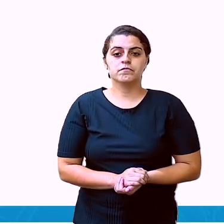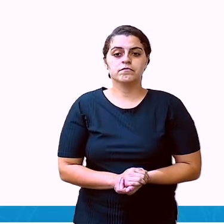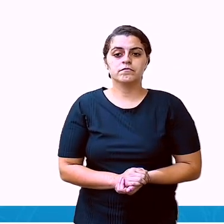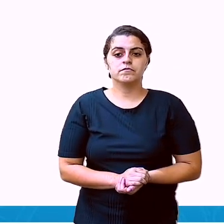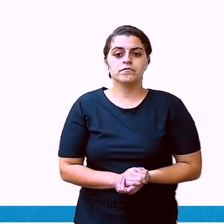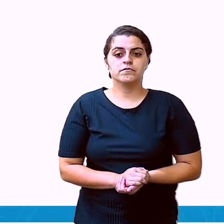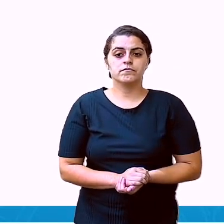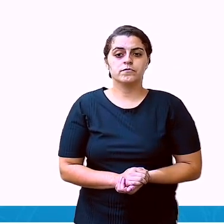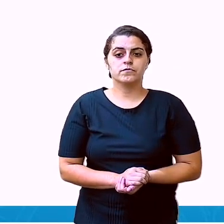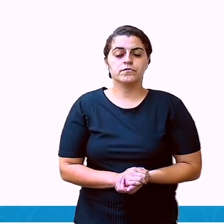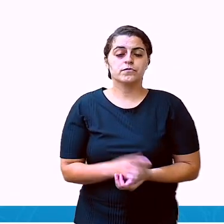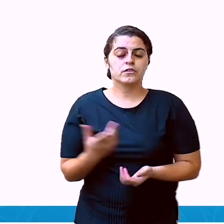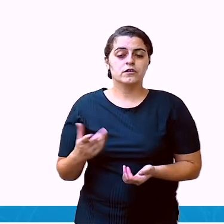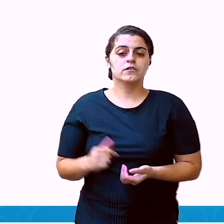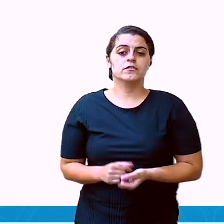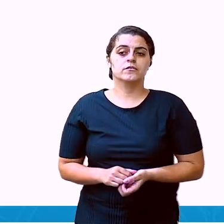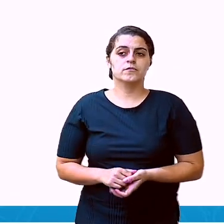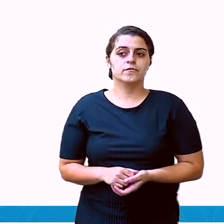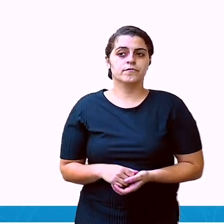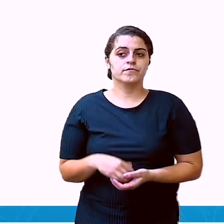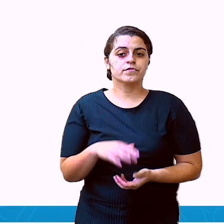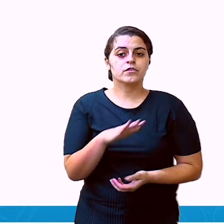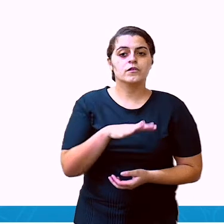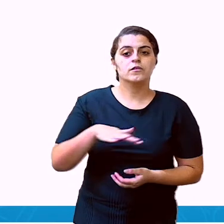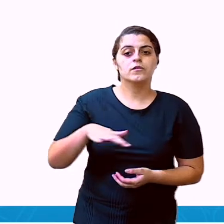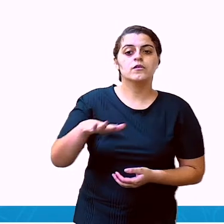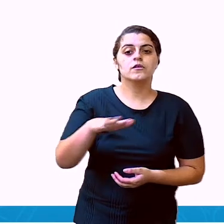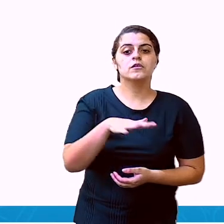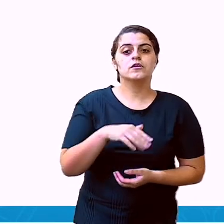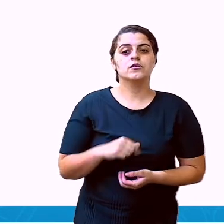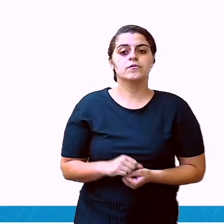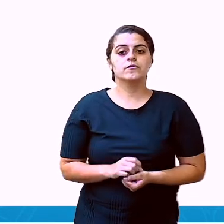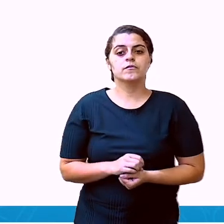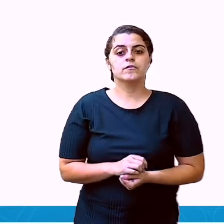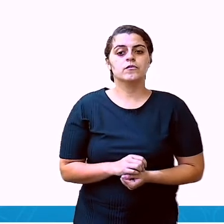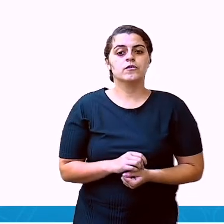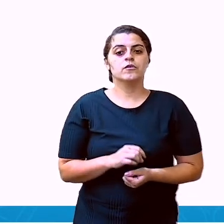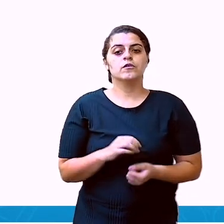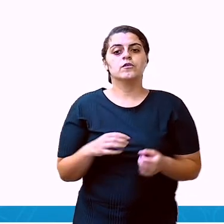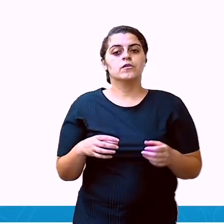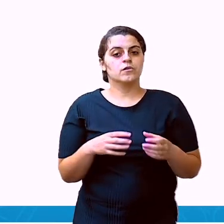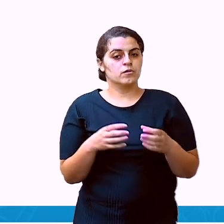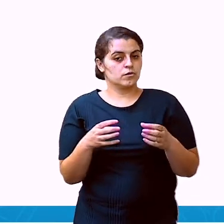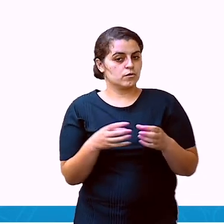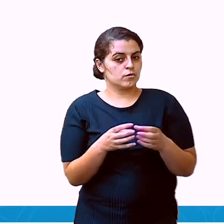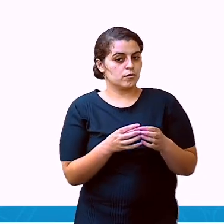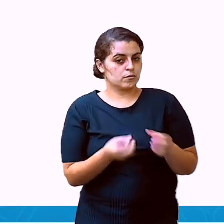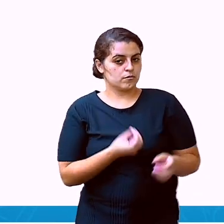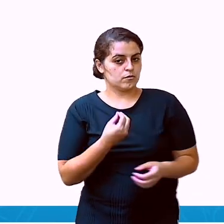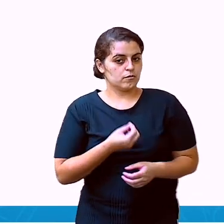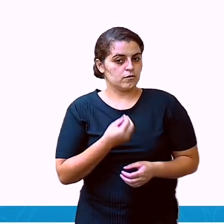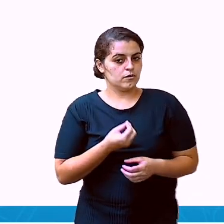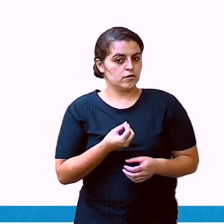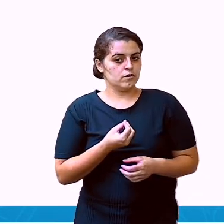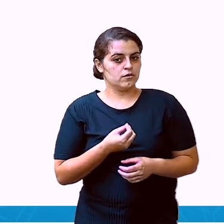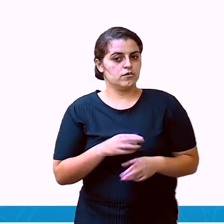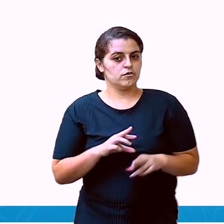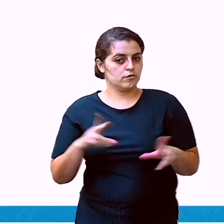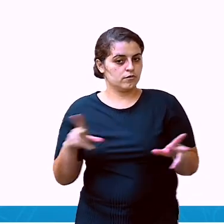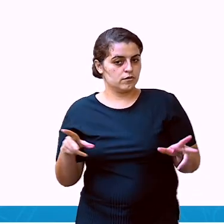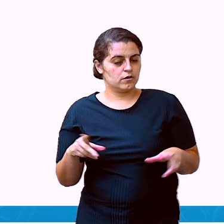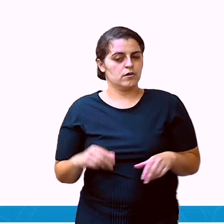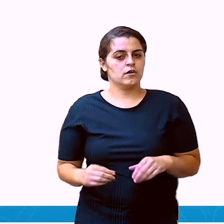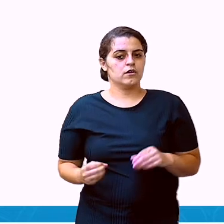aconteceu. E é assim no ambiente. Todos os componentes vivos, os seres vivos,